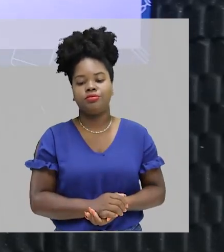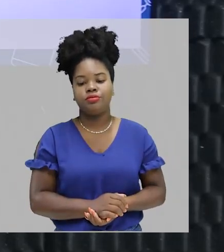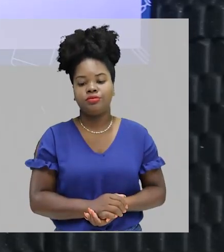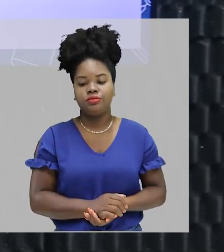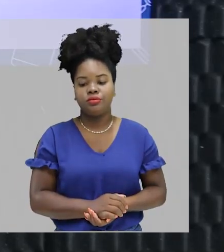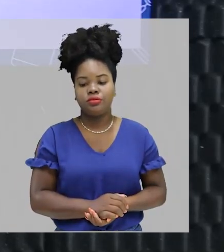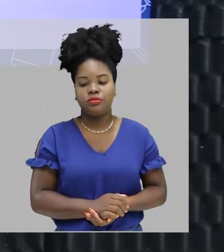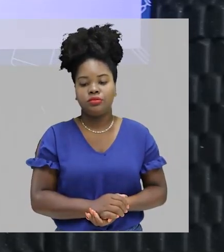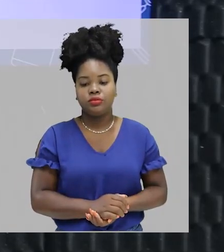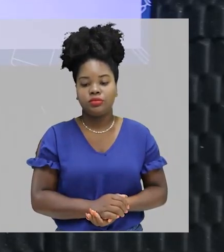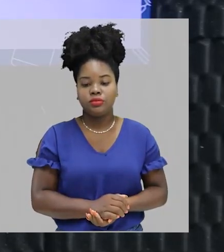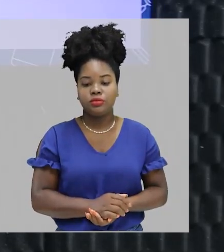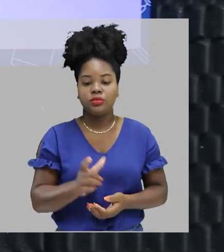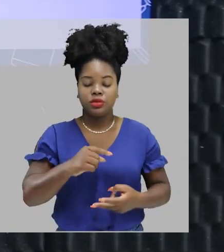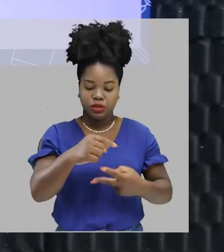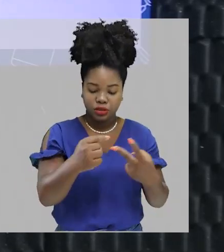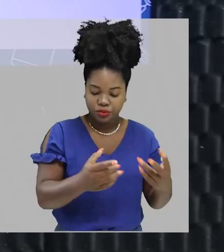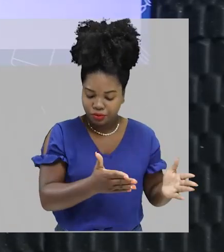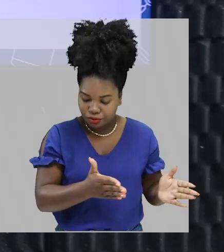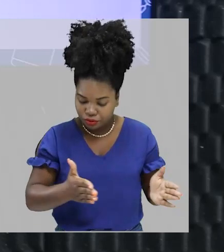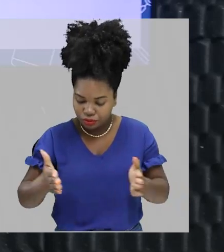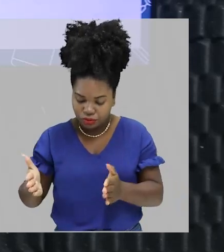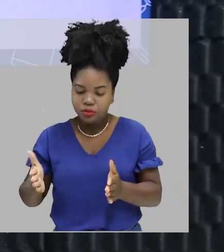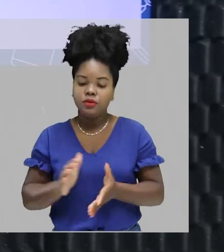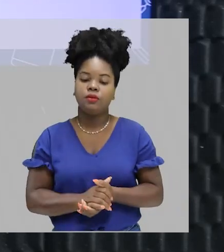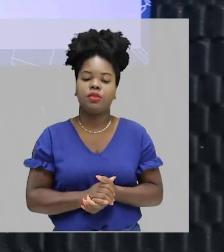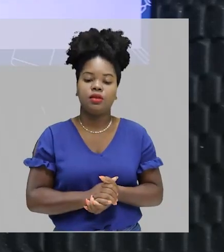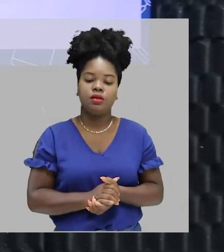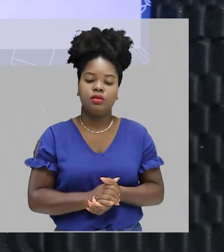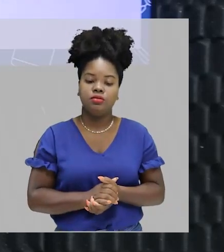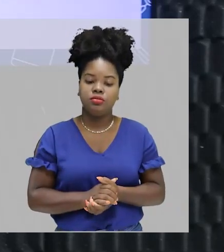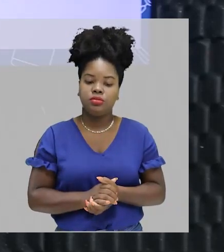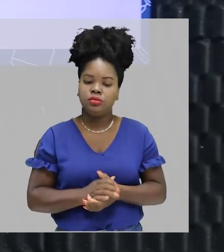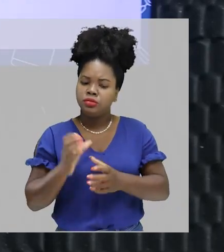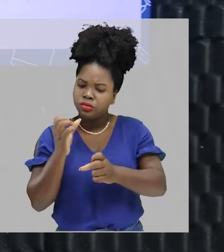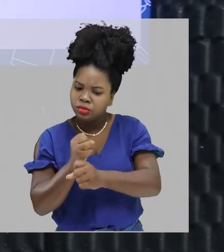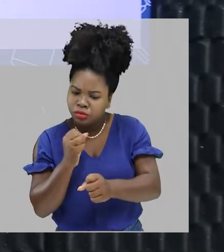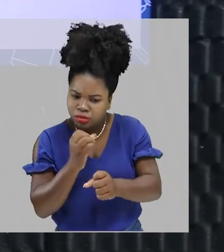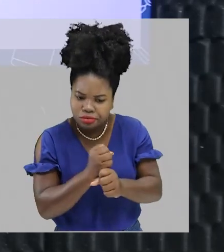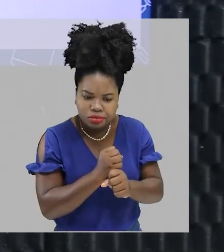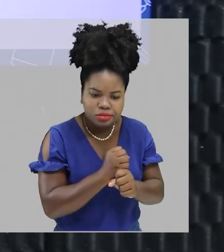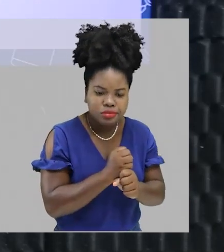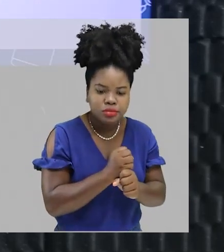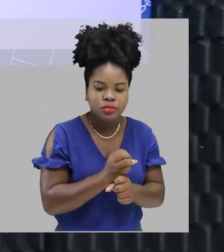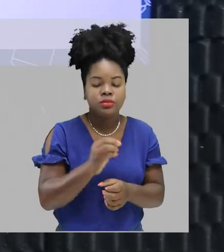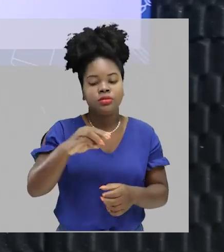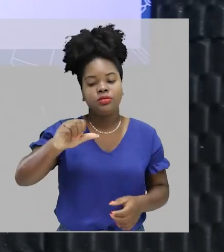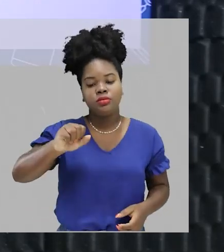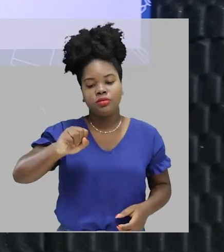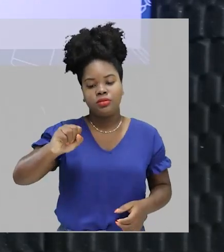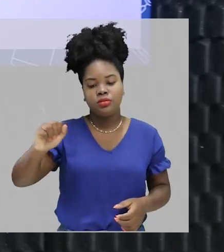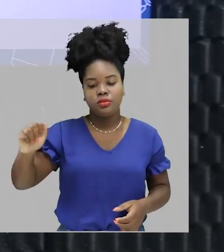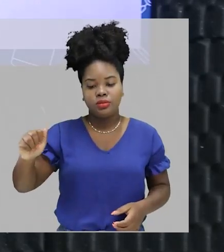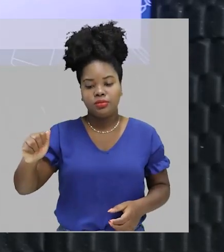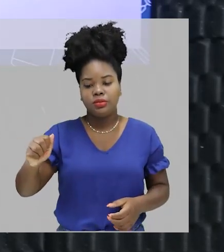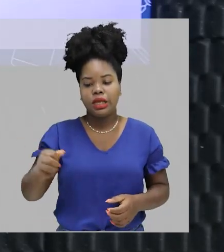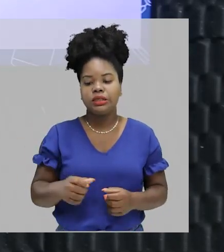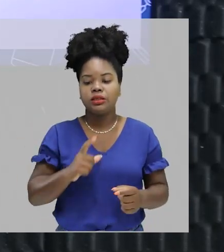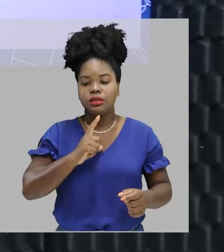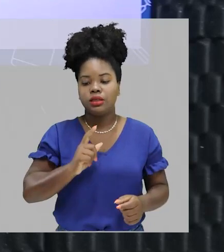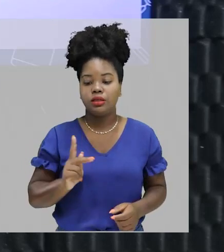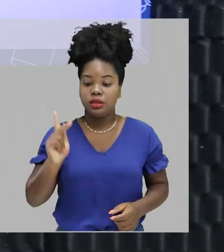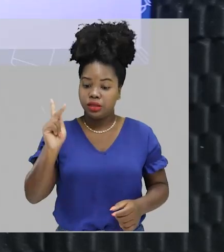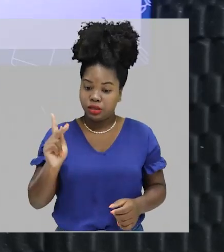apenas essas duas etapas do processo, calcule a massa aproximada em quilogramas de